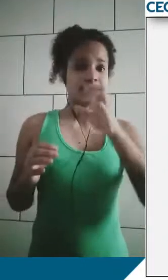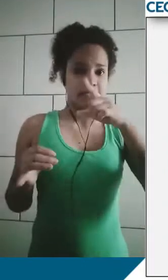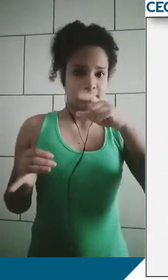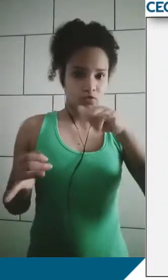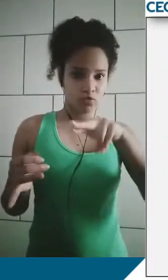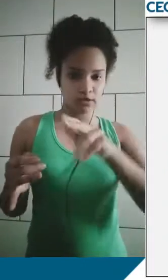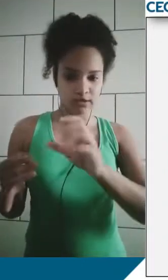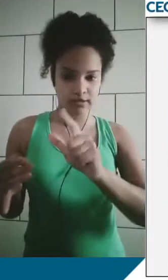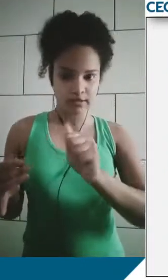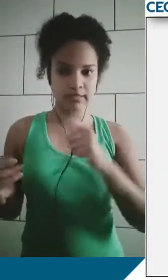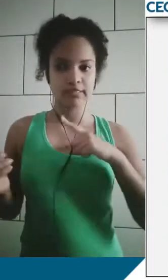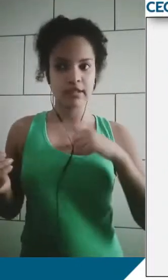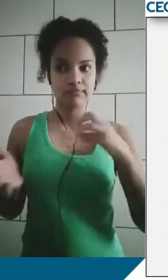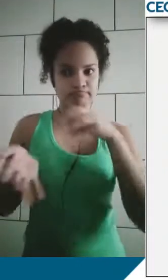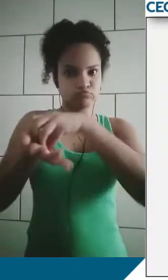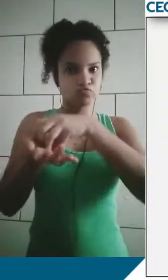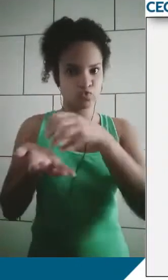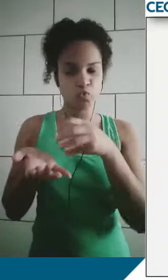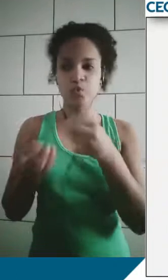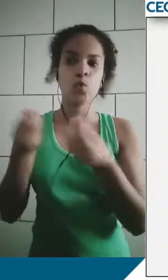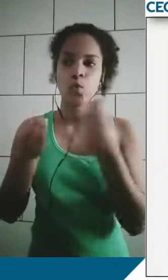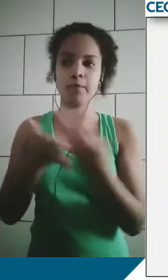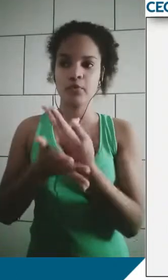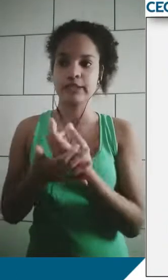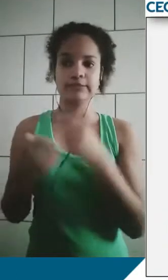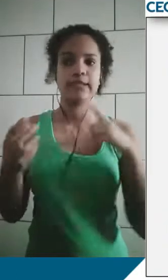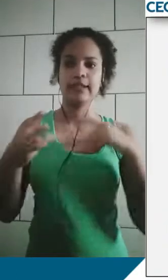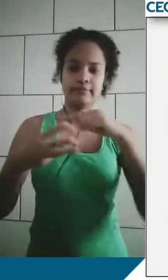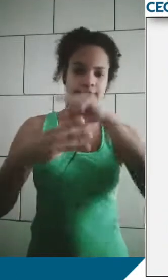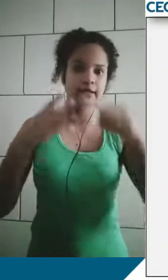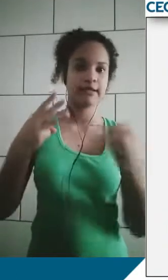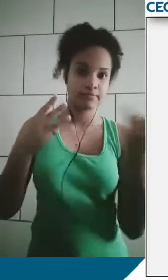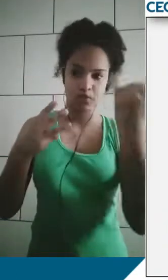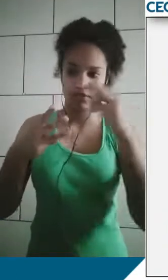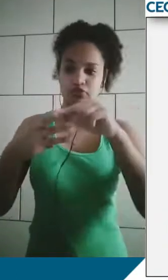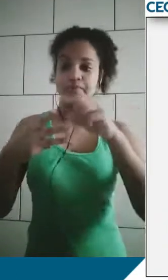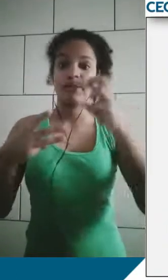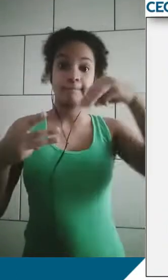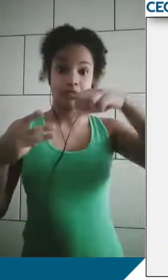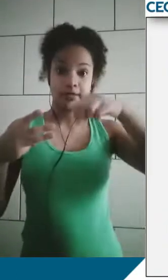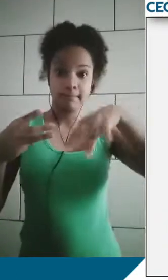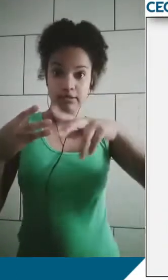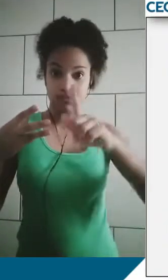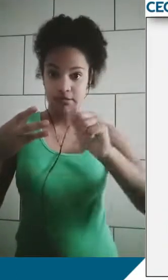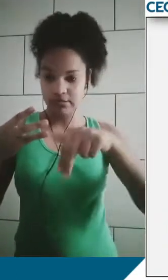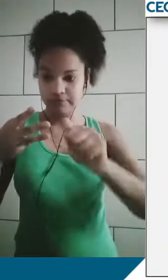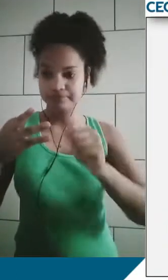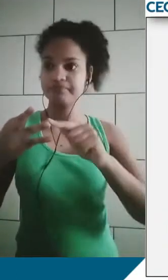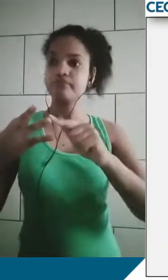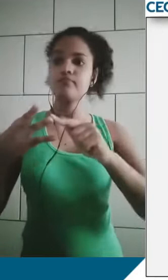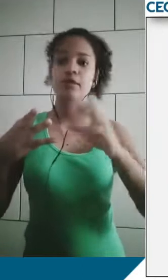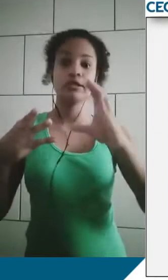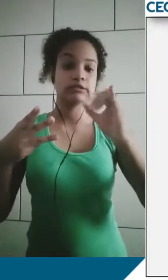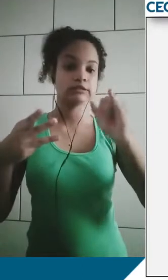três regiões básicas. A membrana plasmática, o citoplasma e o núcleo. A